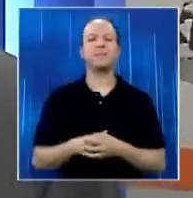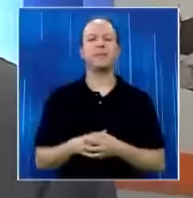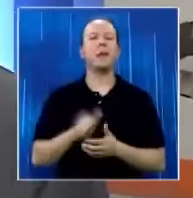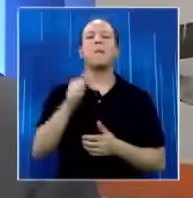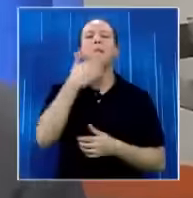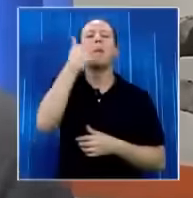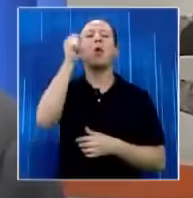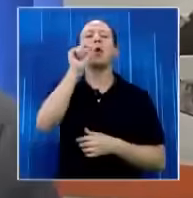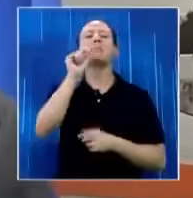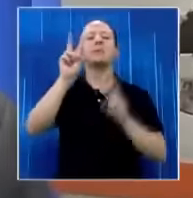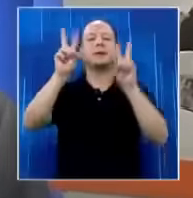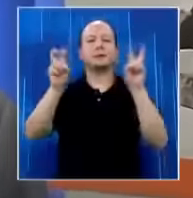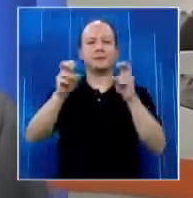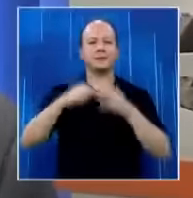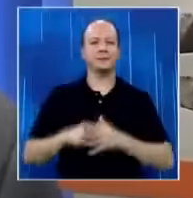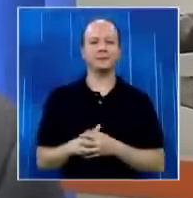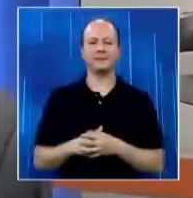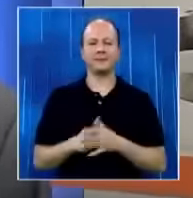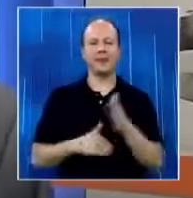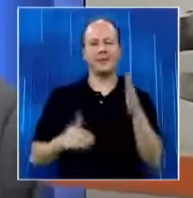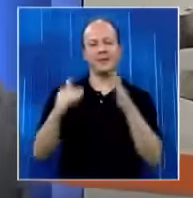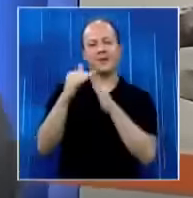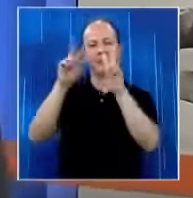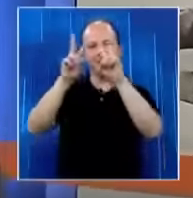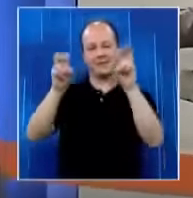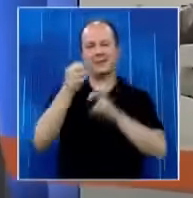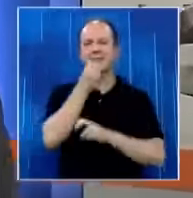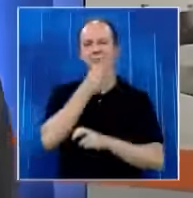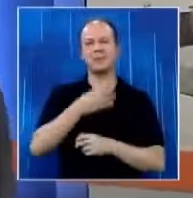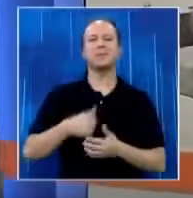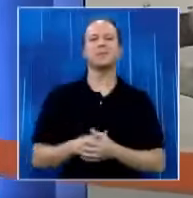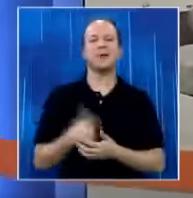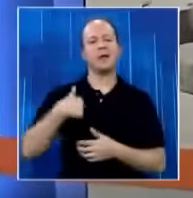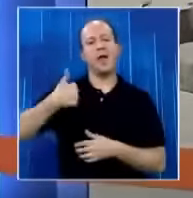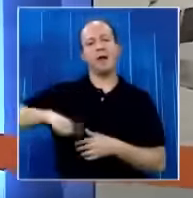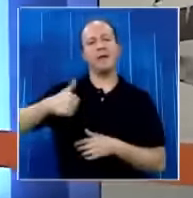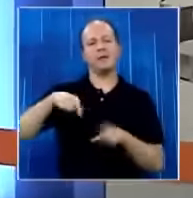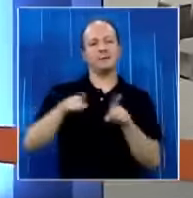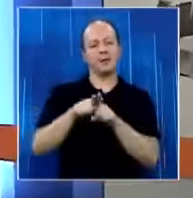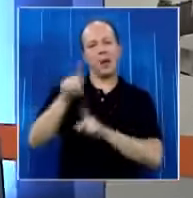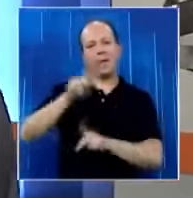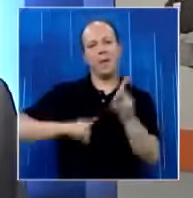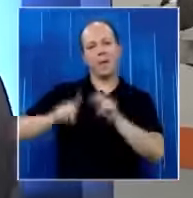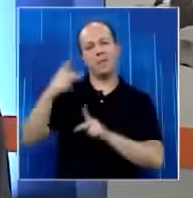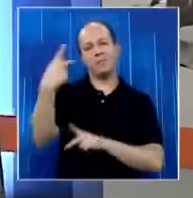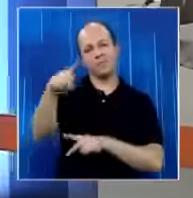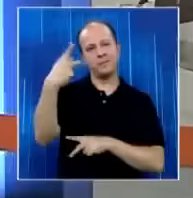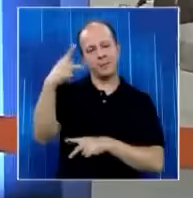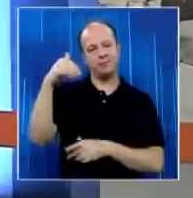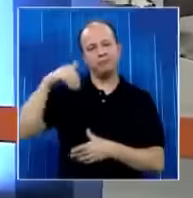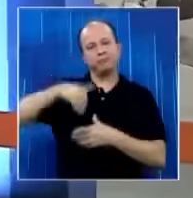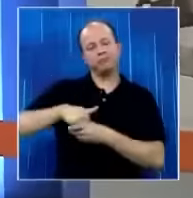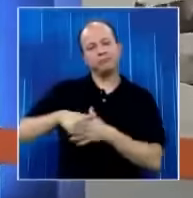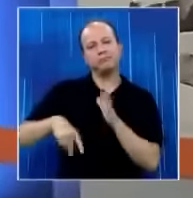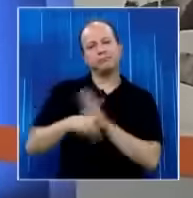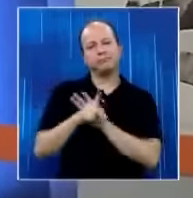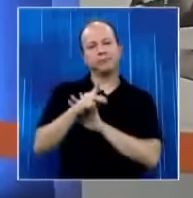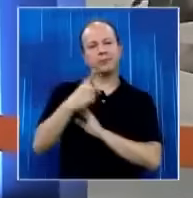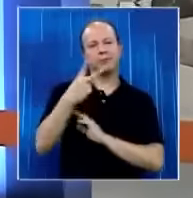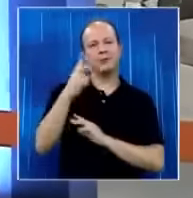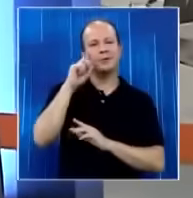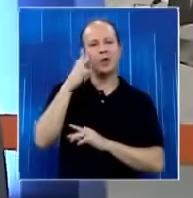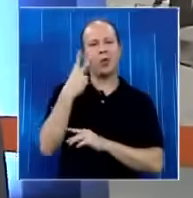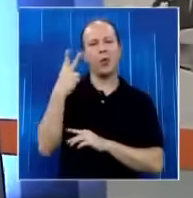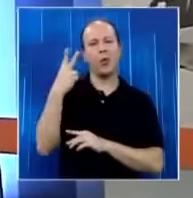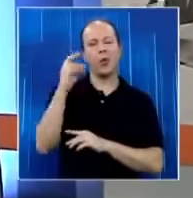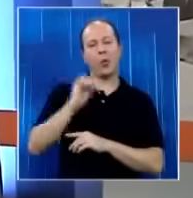melhor em que assunto? Eu acho que em todos. Eu acho que a avaliação, na verdade, quem vai fazer é o eleitor no dia 2 de outubro.